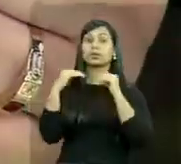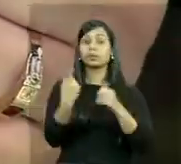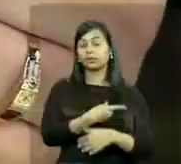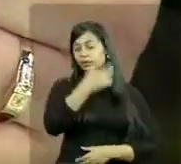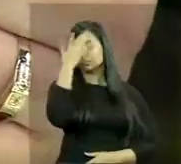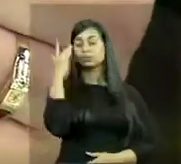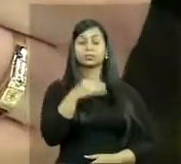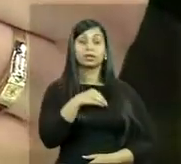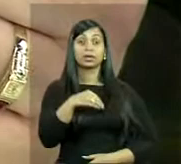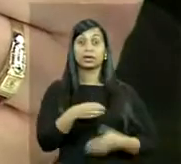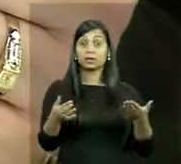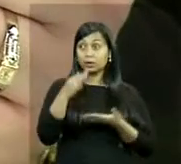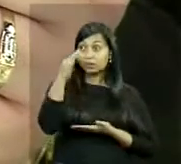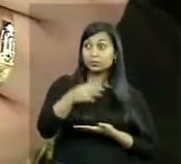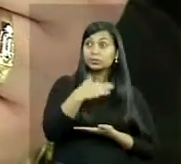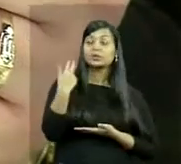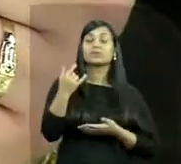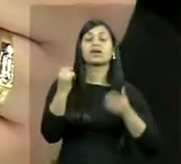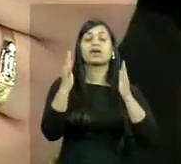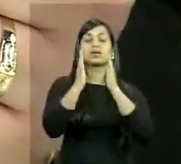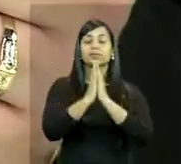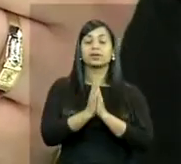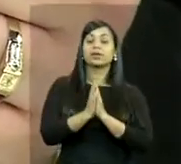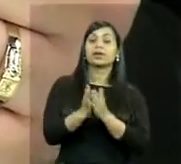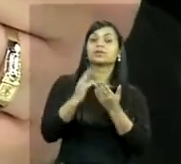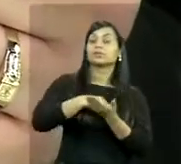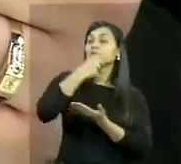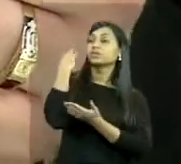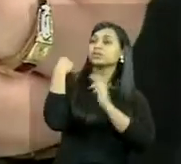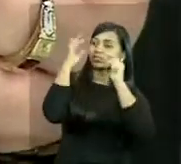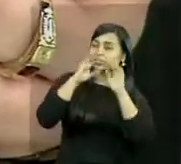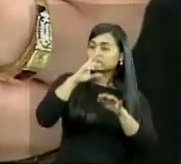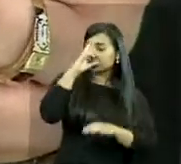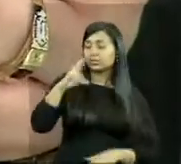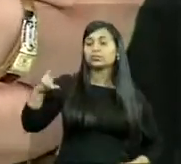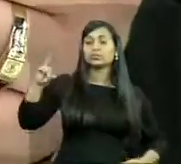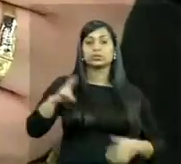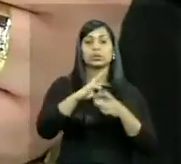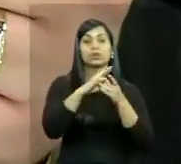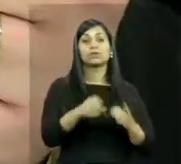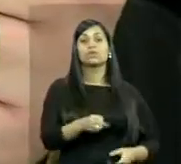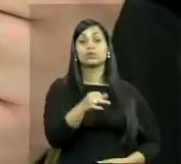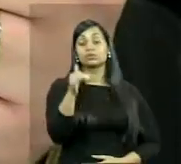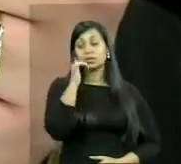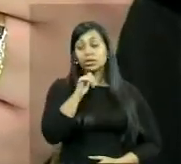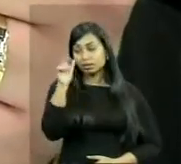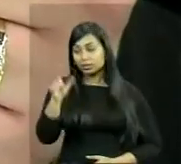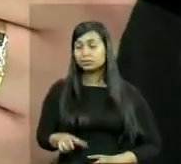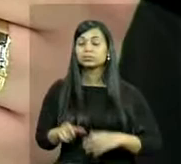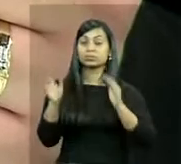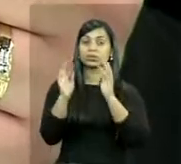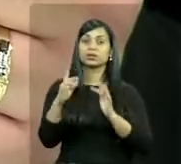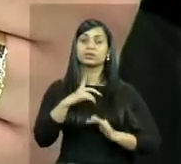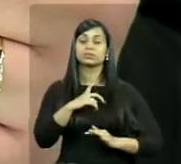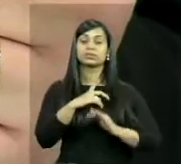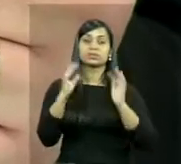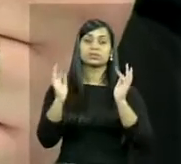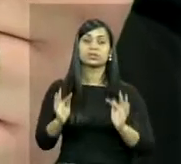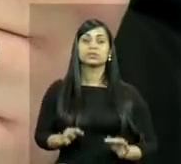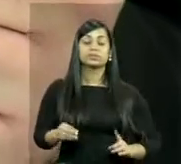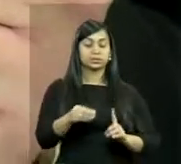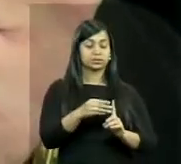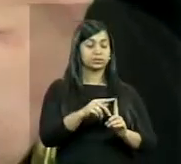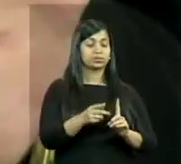nós, pecadores, agora e na hora de nossa morte. Amém. Ave Maria, cheia de graça, o Senhor é convosco. Bendita sois vós entre